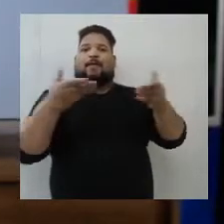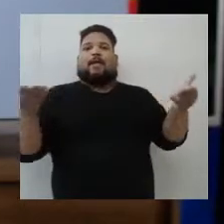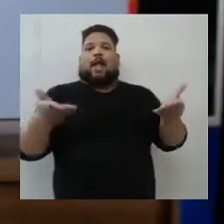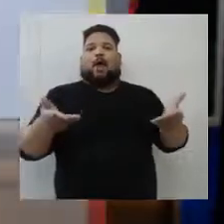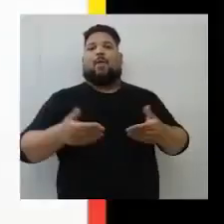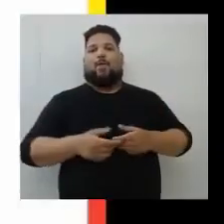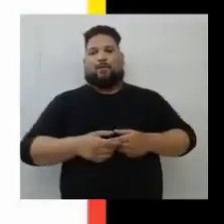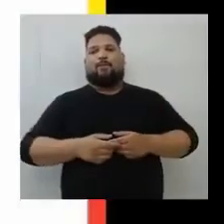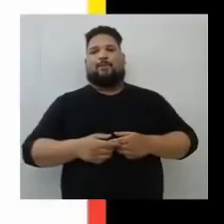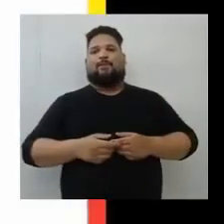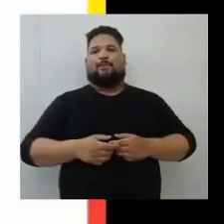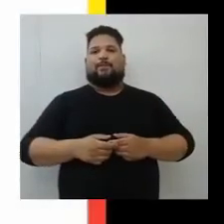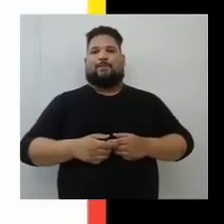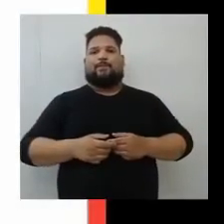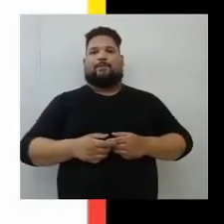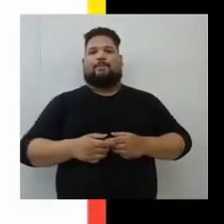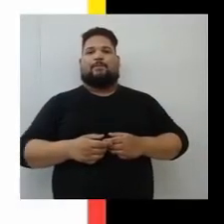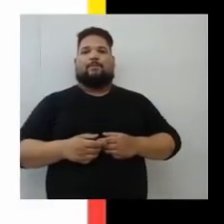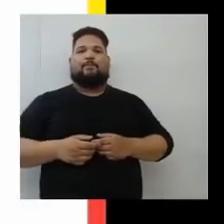próximo slide.